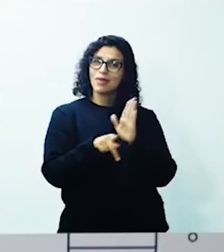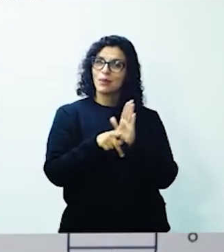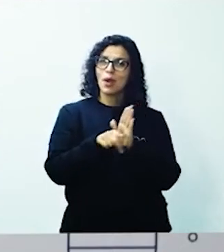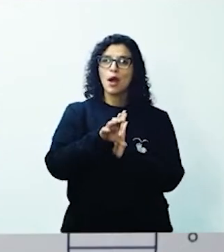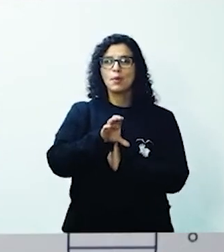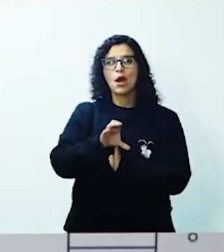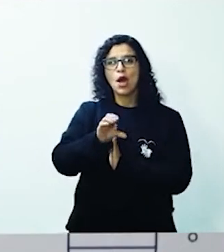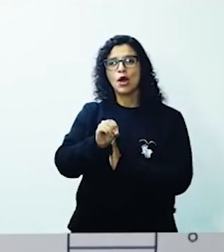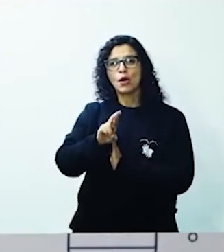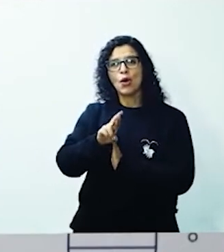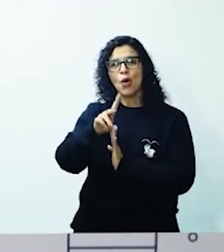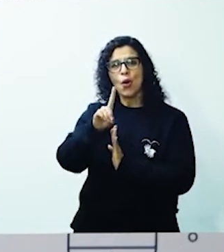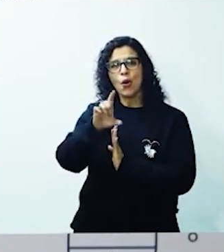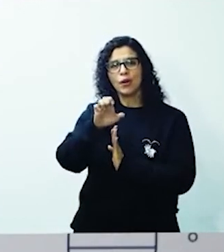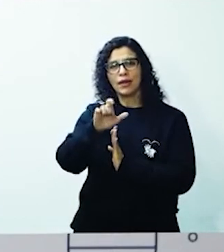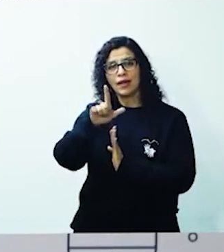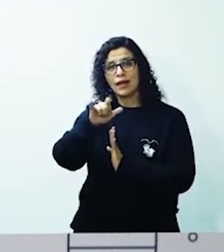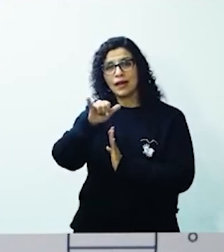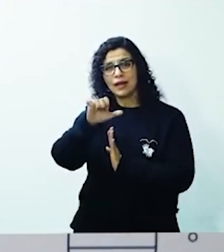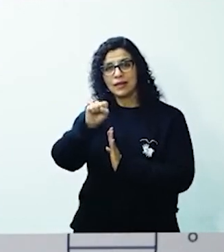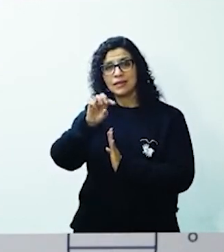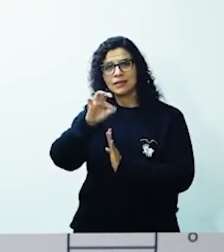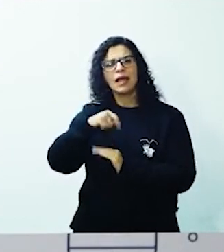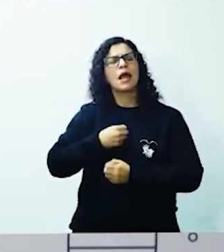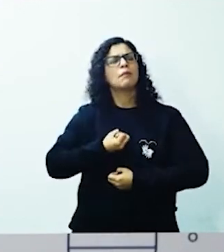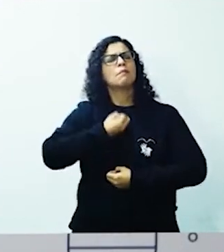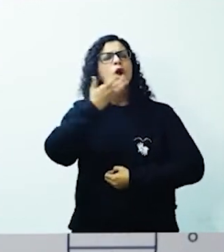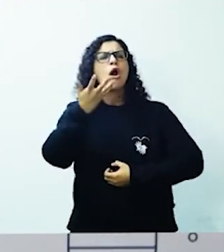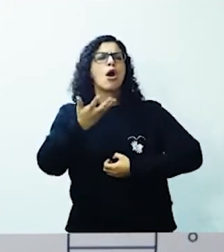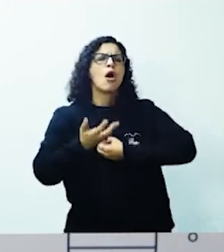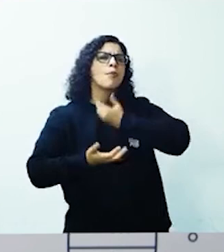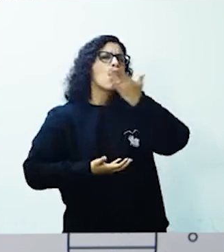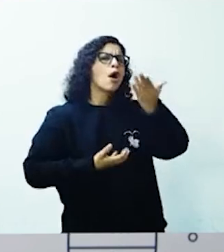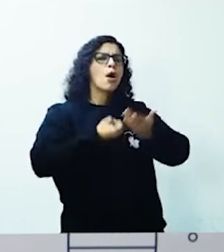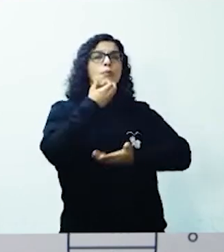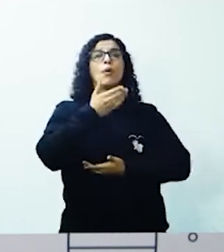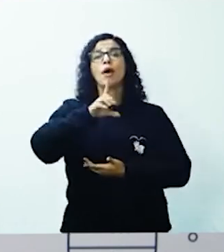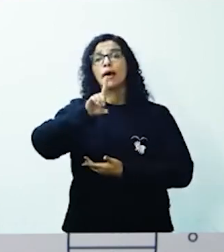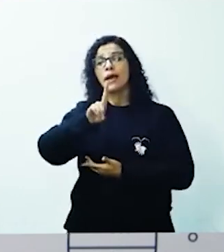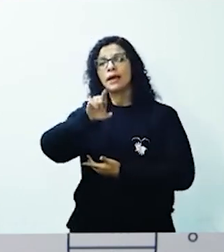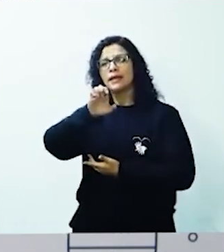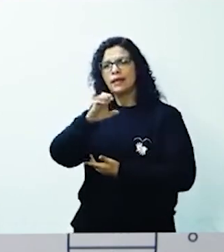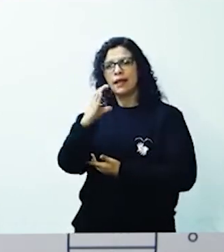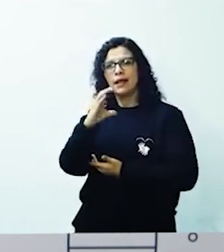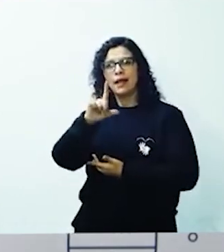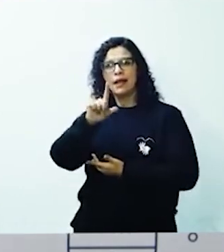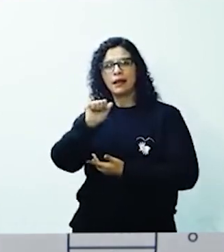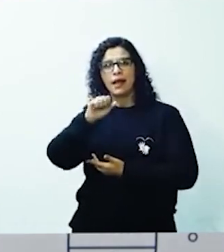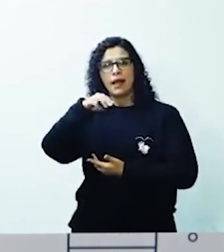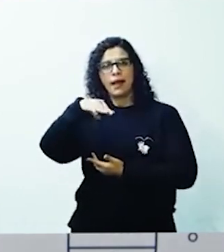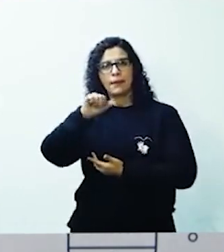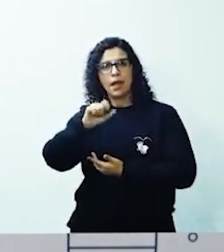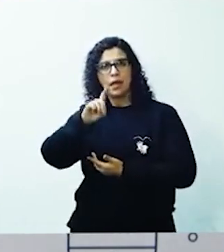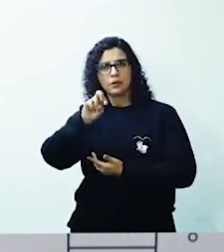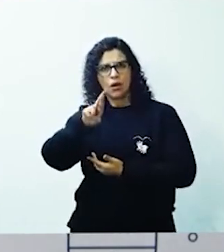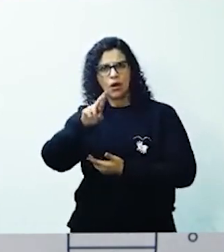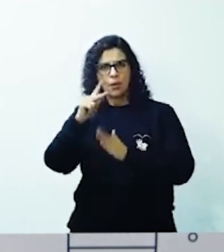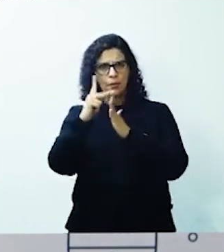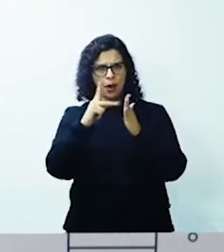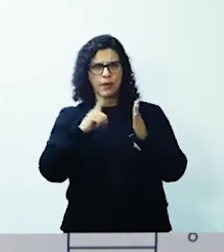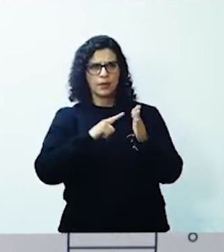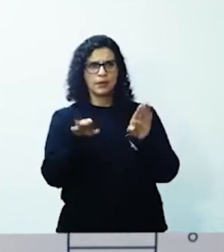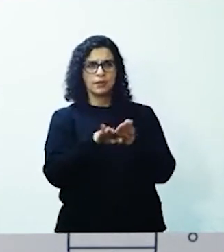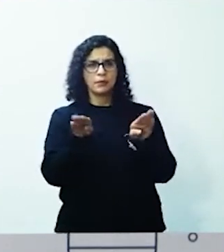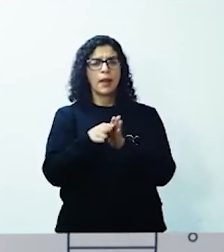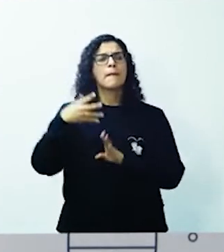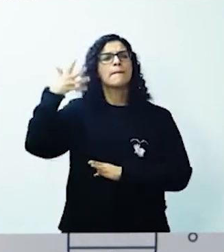cordelista, declamador. Olha só, como assim declamador, professor? Ele declama os poemas. E